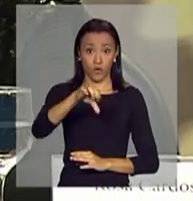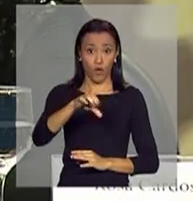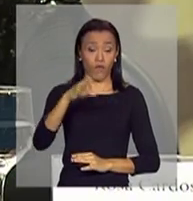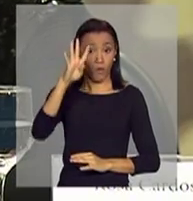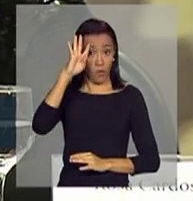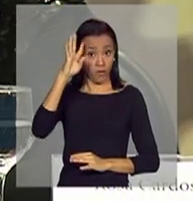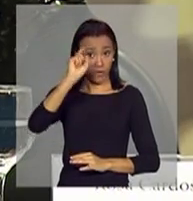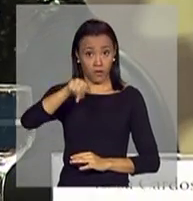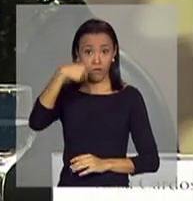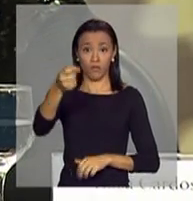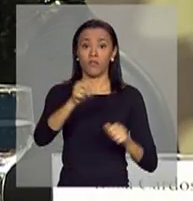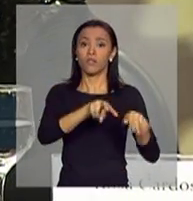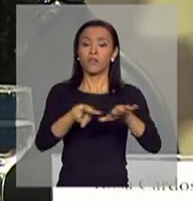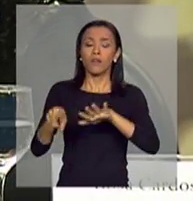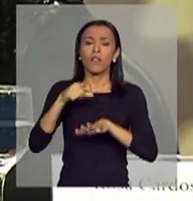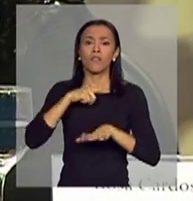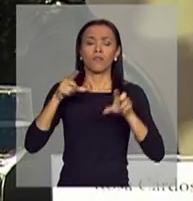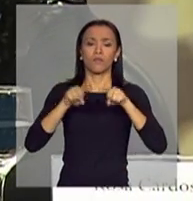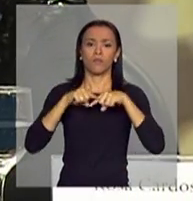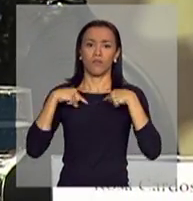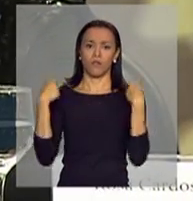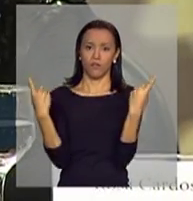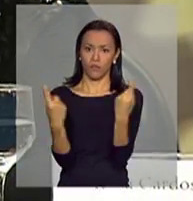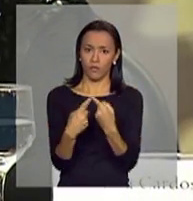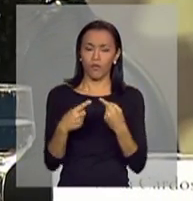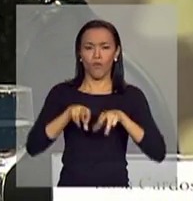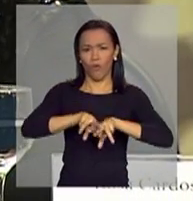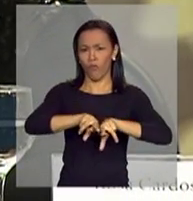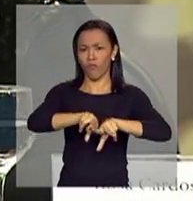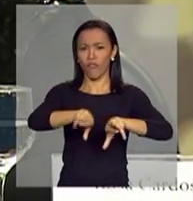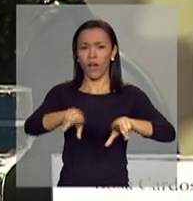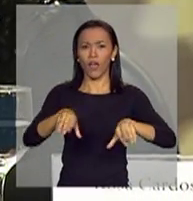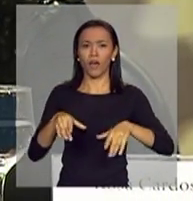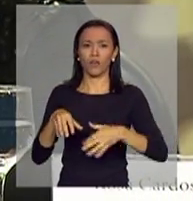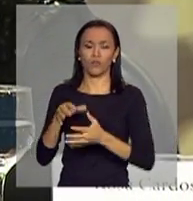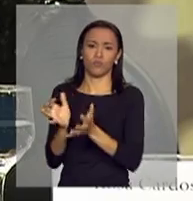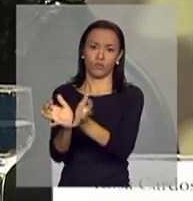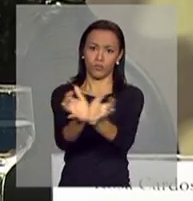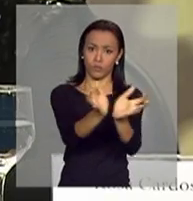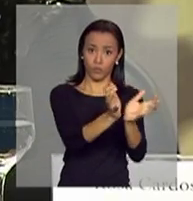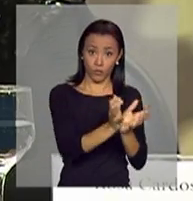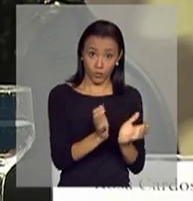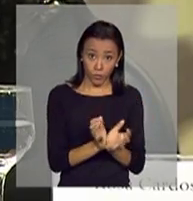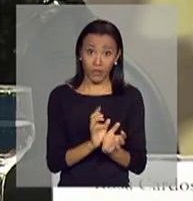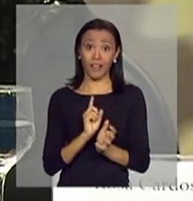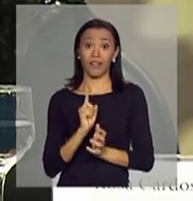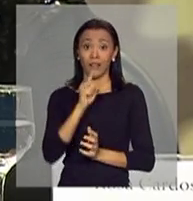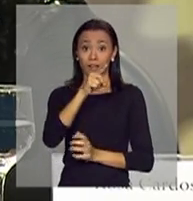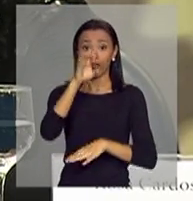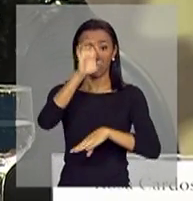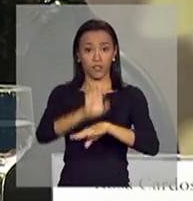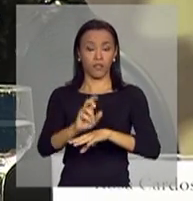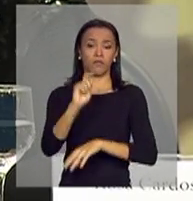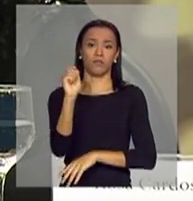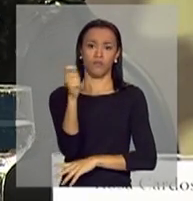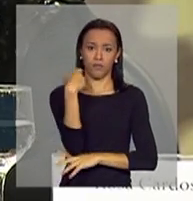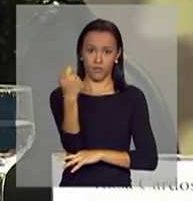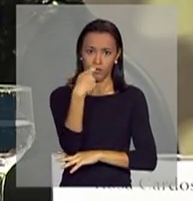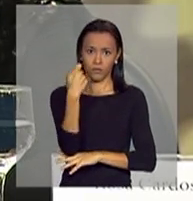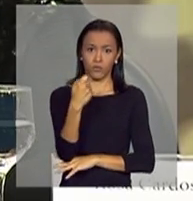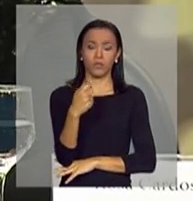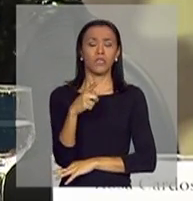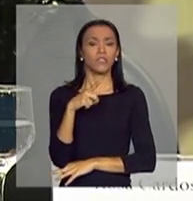próxima semana, nós temos uma reunião com vários órgãos presentes lá no Rio Grande do Sul, e nós estamos trazendo já